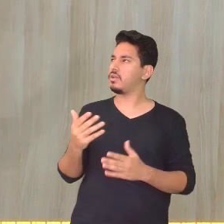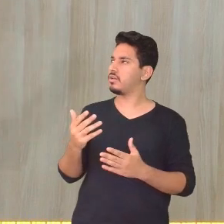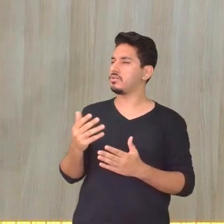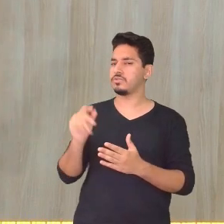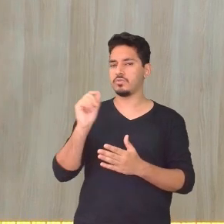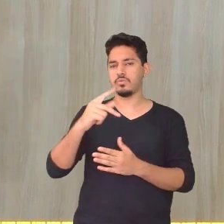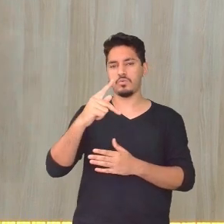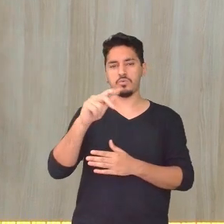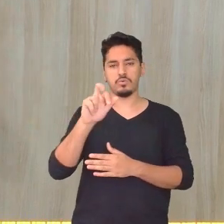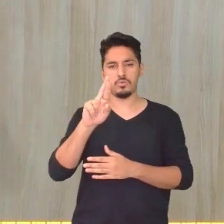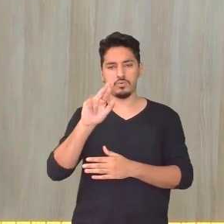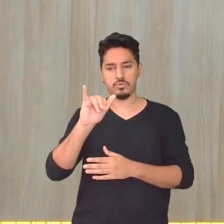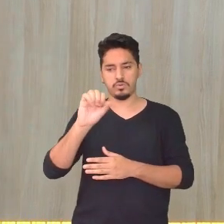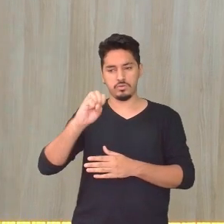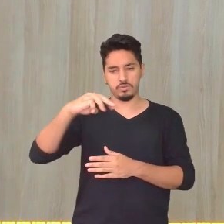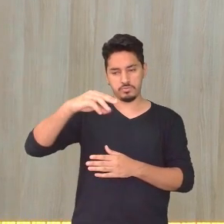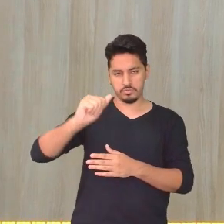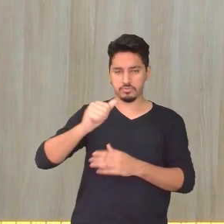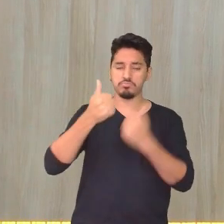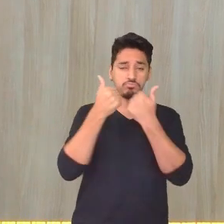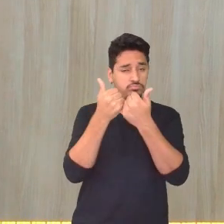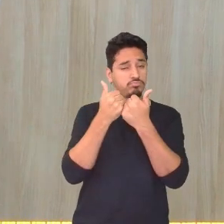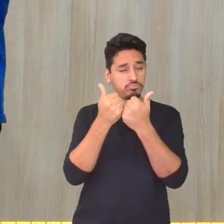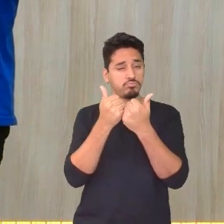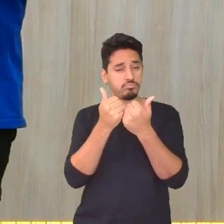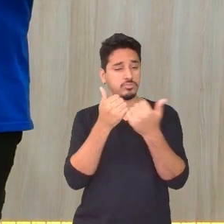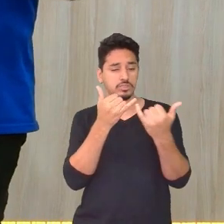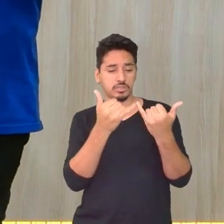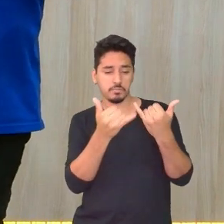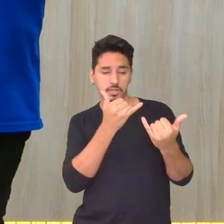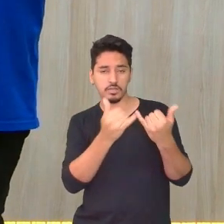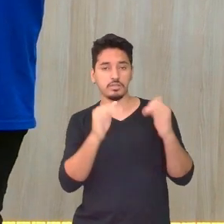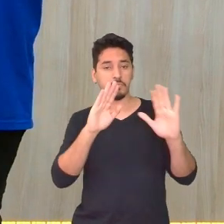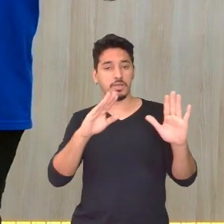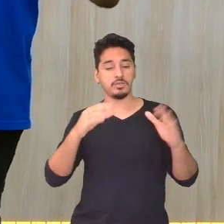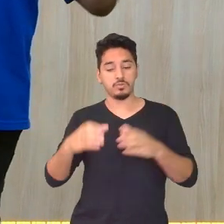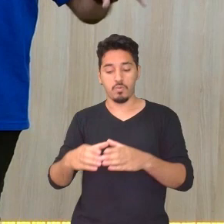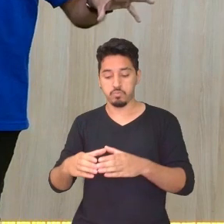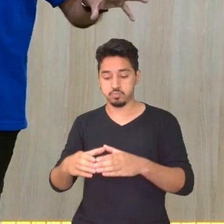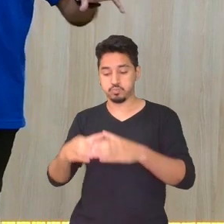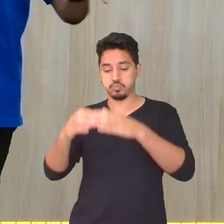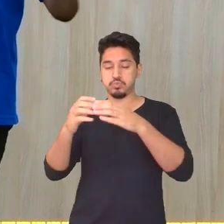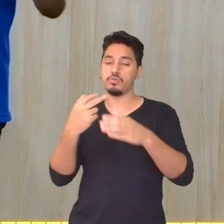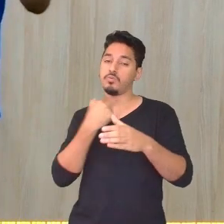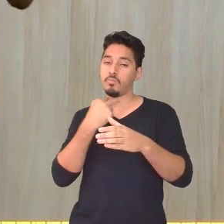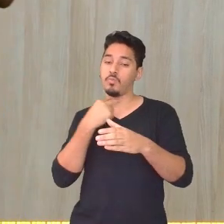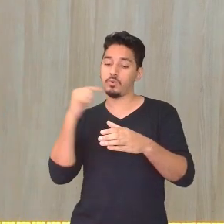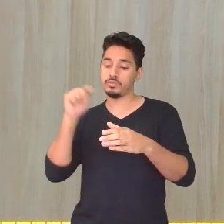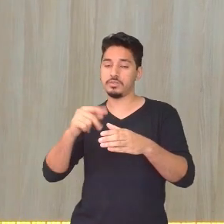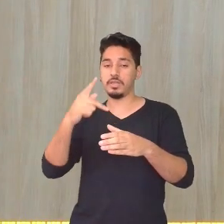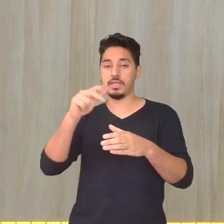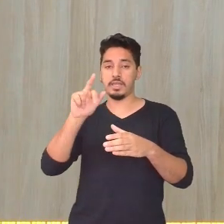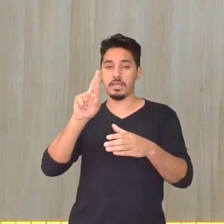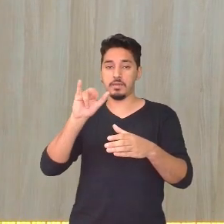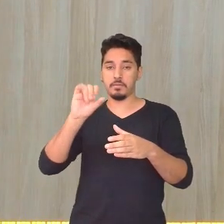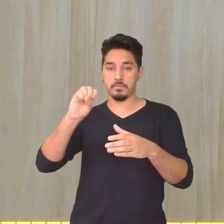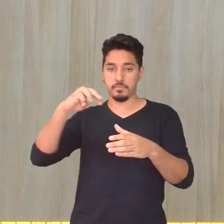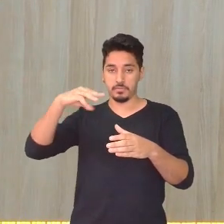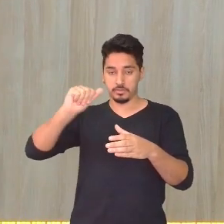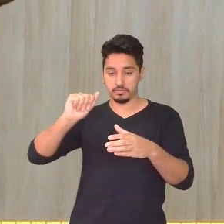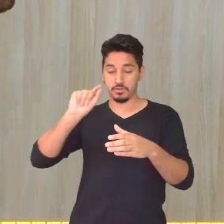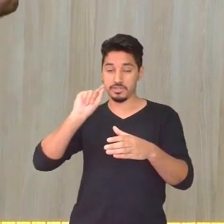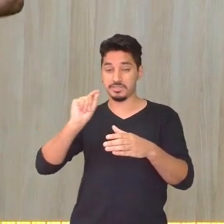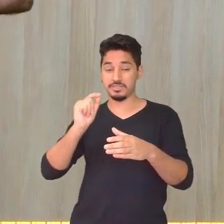lá o prisma, porque é bem parecido. Só que o cilindro não pode ser chamado de prisma, porque para ser prisma,